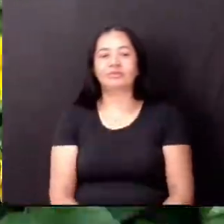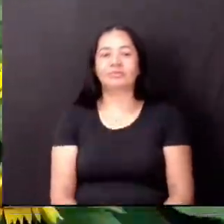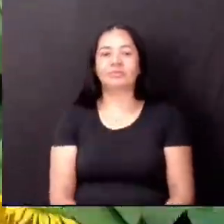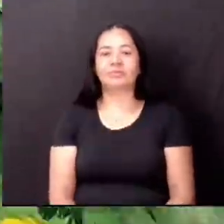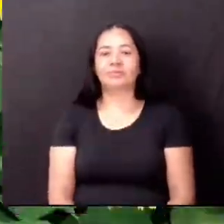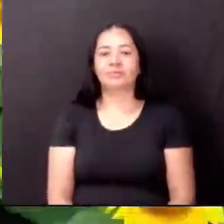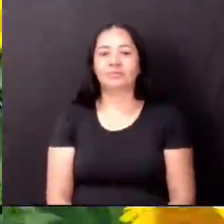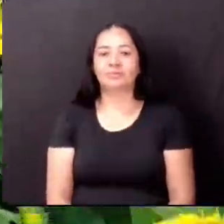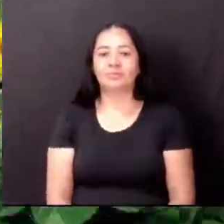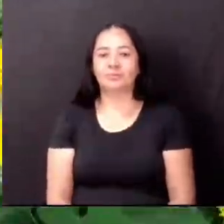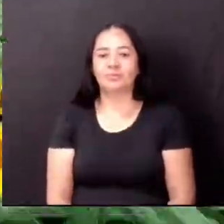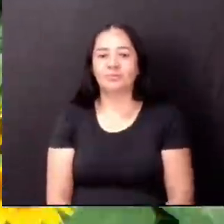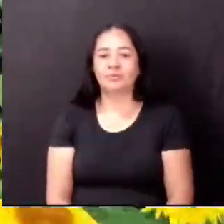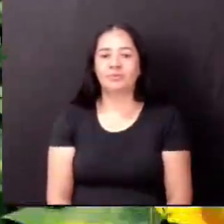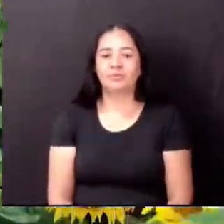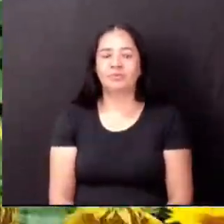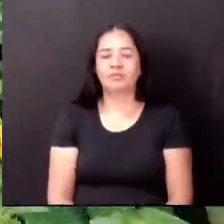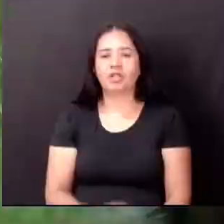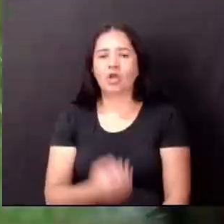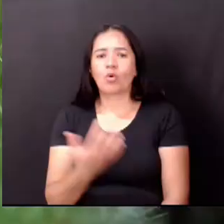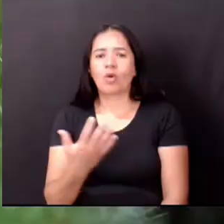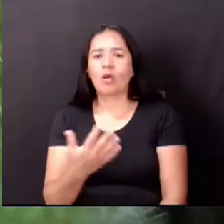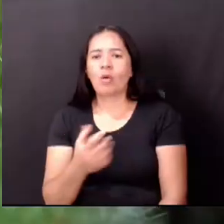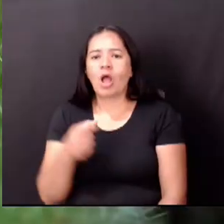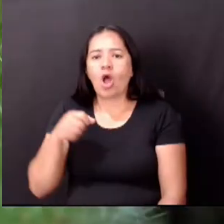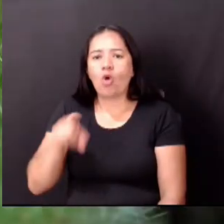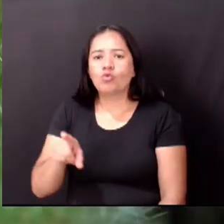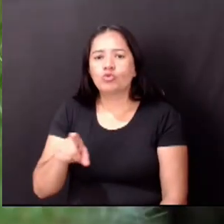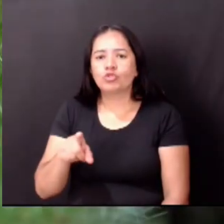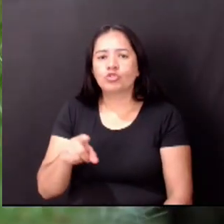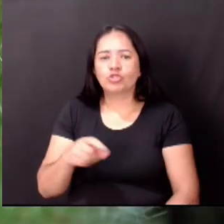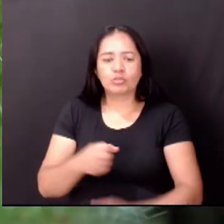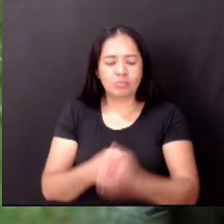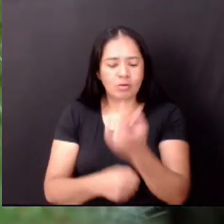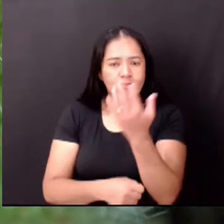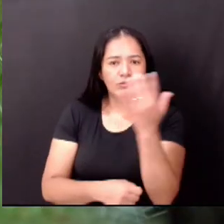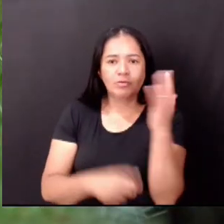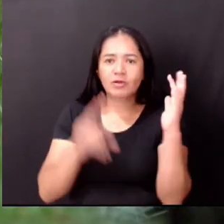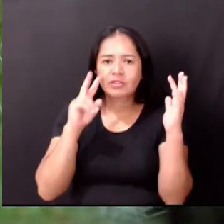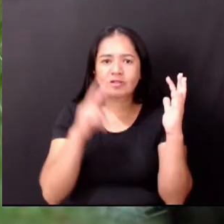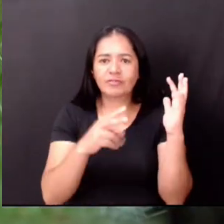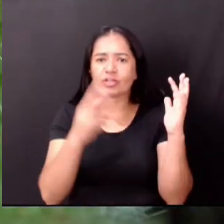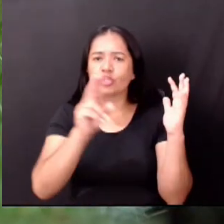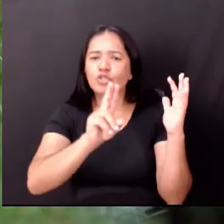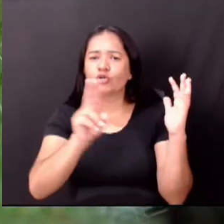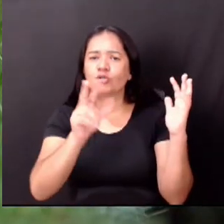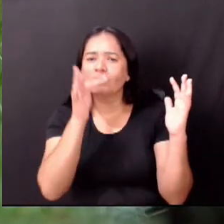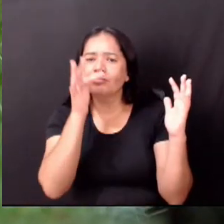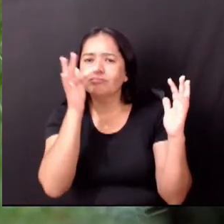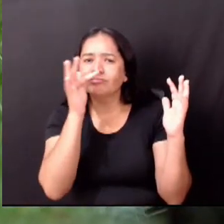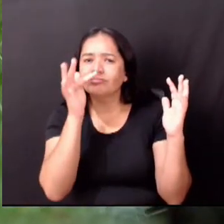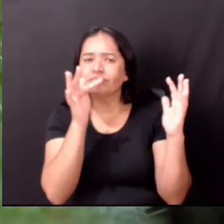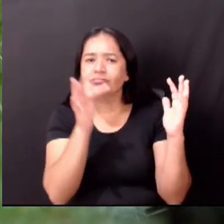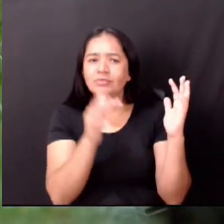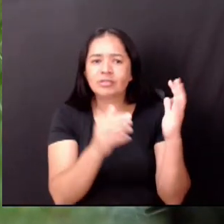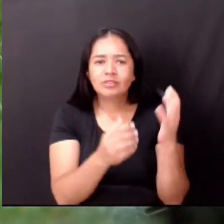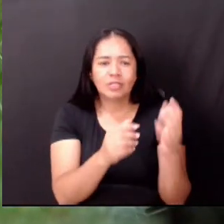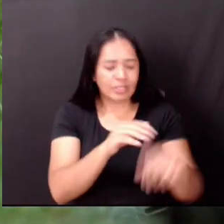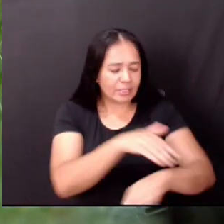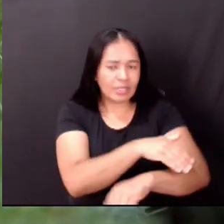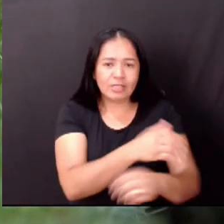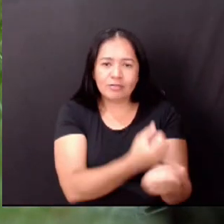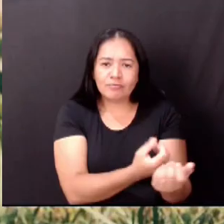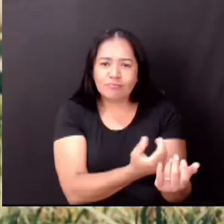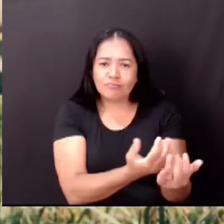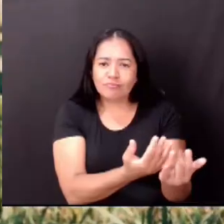Qual foi a última planta que você viu? E qual o nome daquela florzinha que brota da calçada no caminho que você faz até o